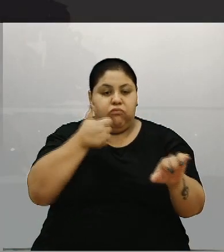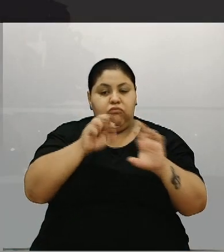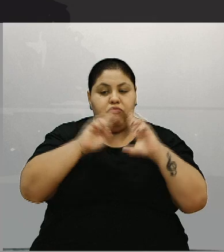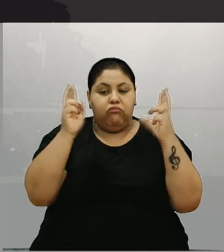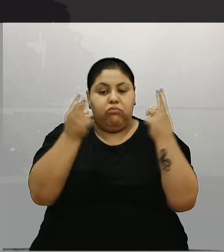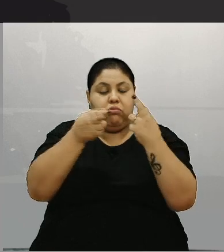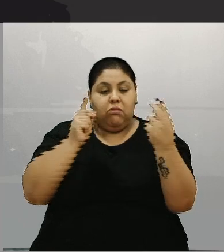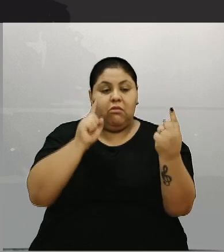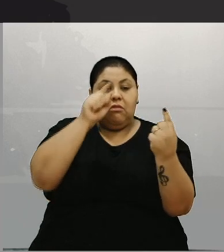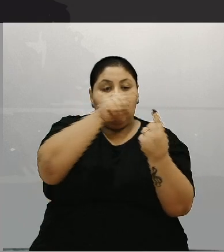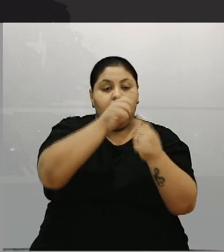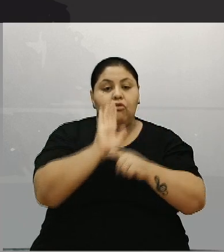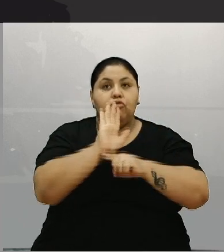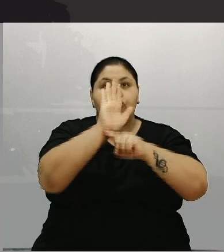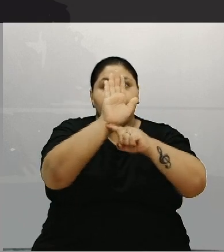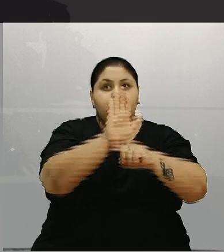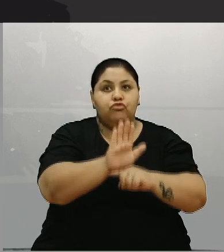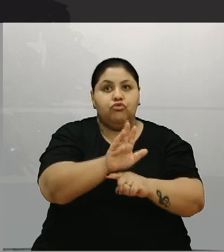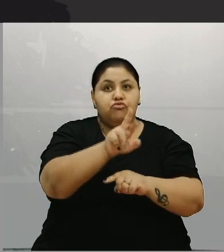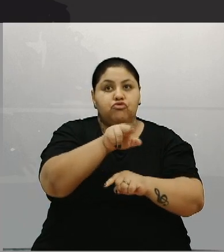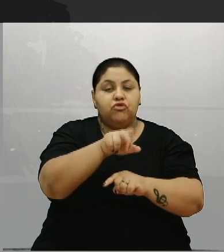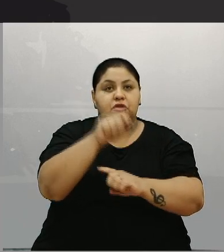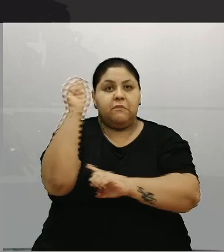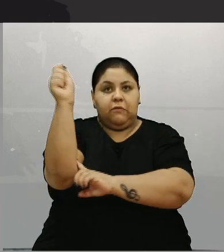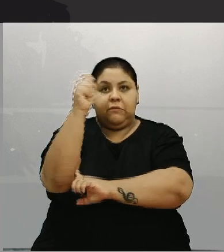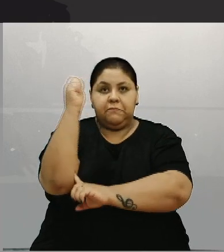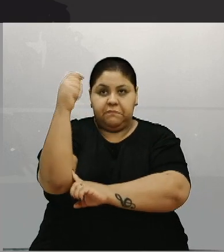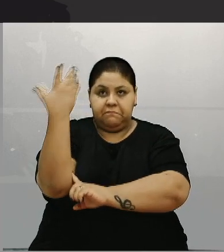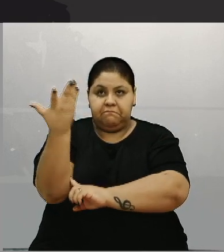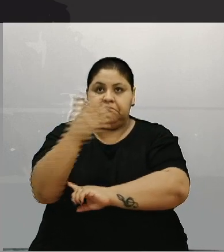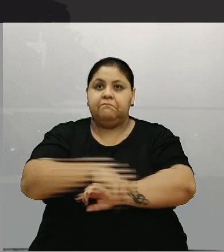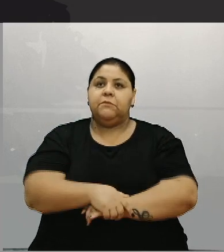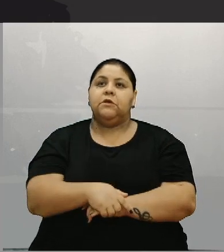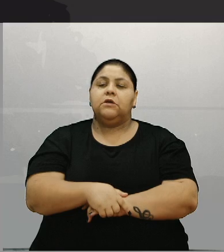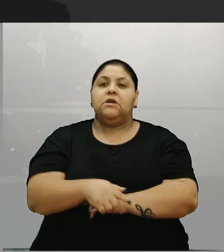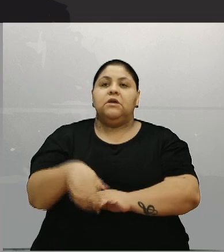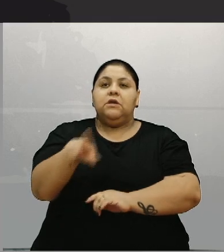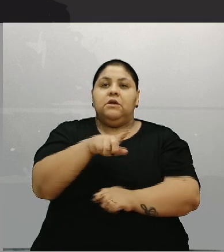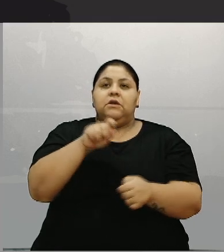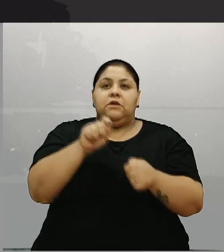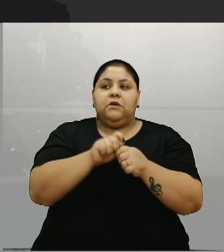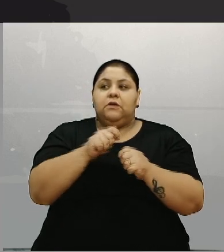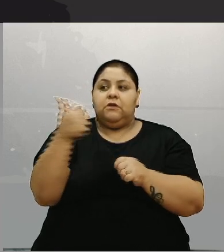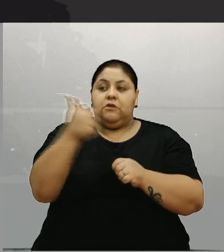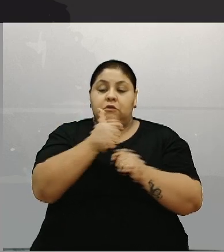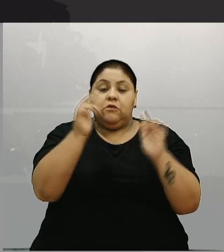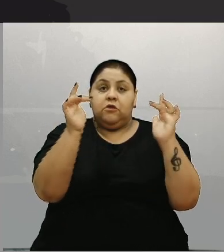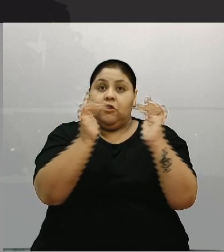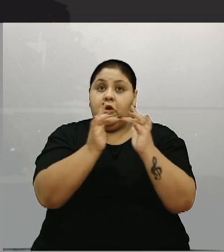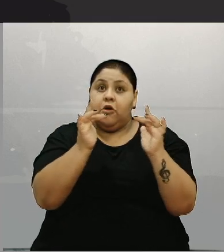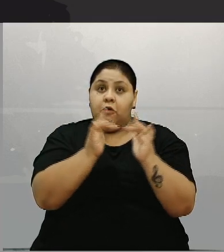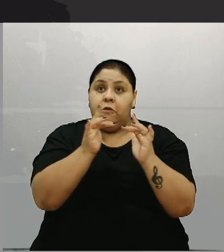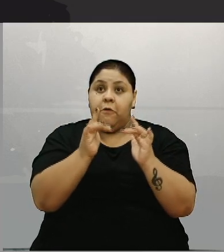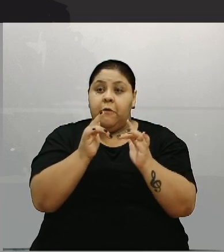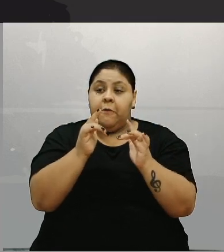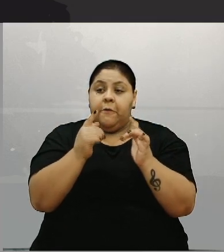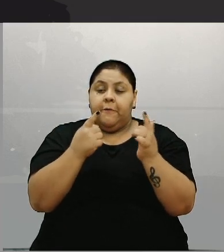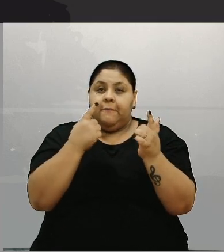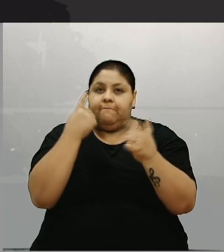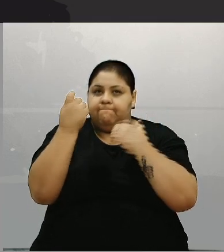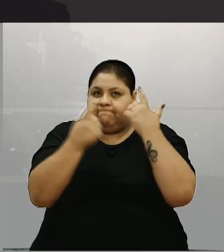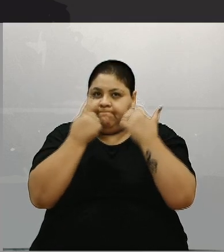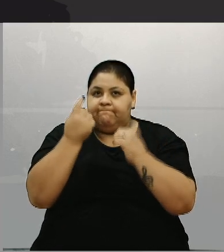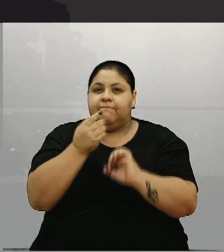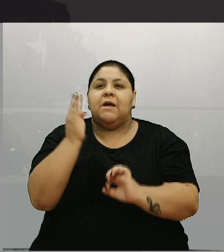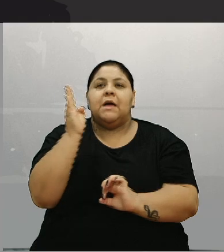objetivo de ajudar aqui os nossos irmãos gaúchos. Tão logo a gente fez os primeiros contatos, a gente percebeu a rápida